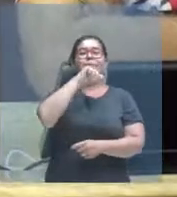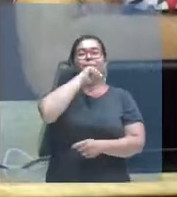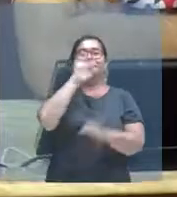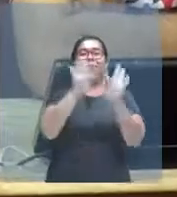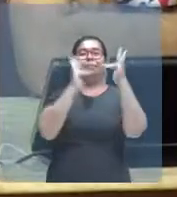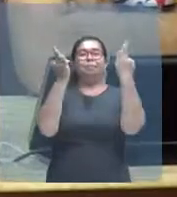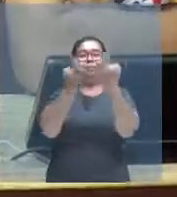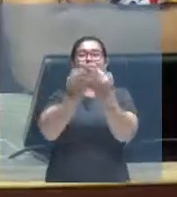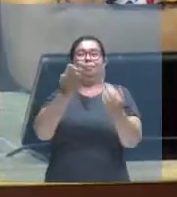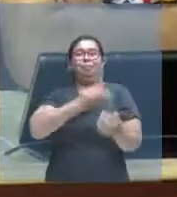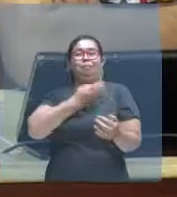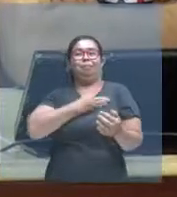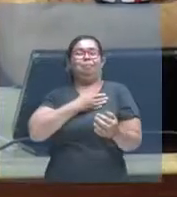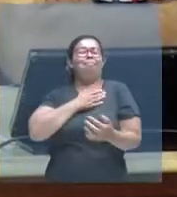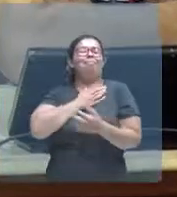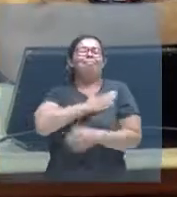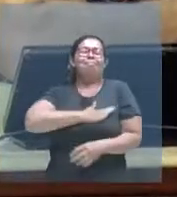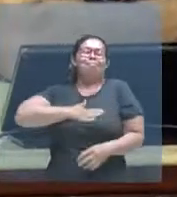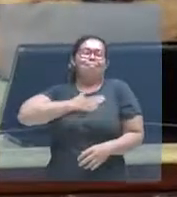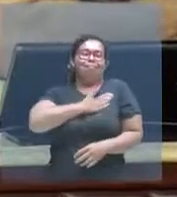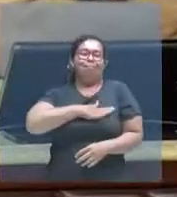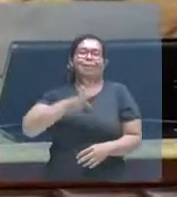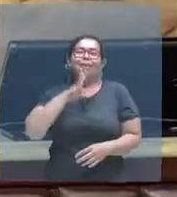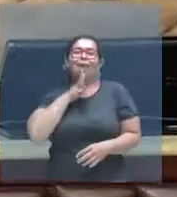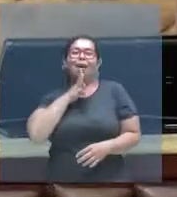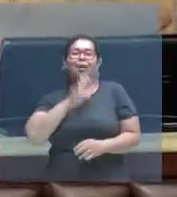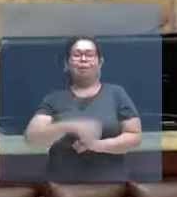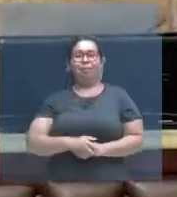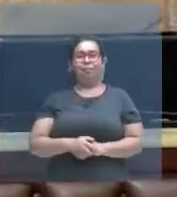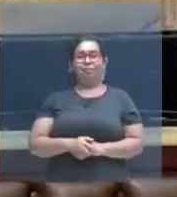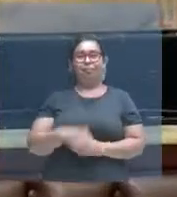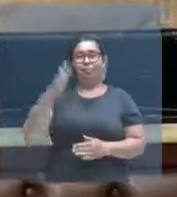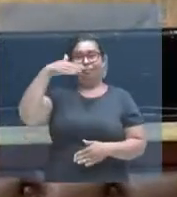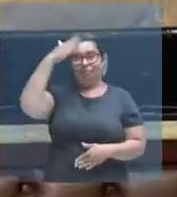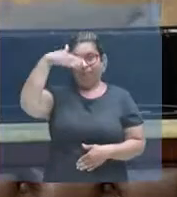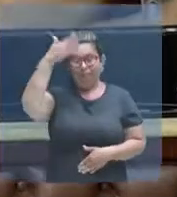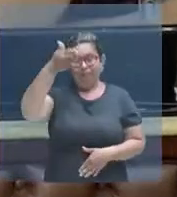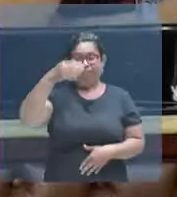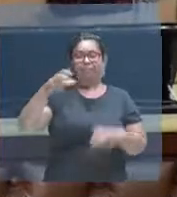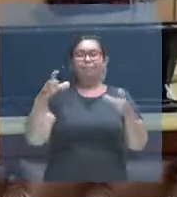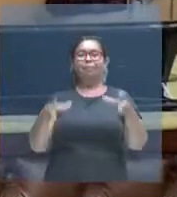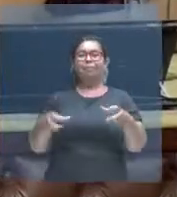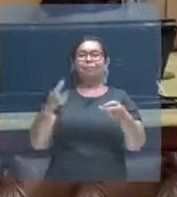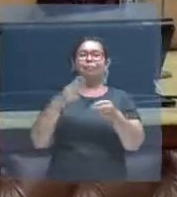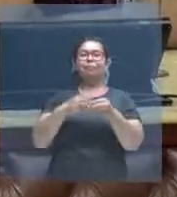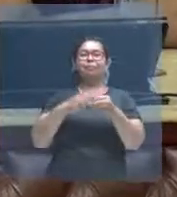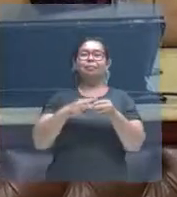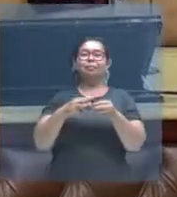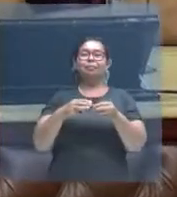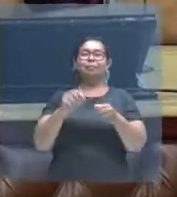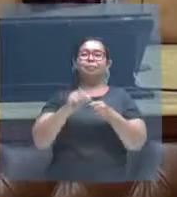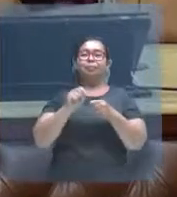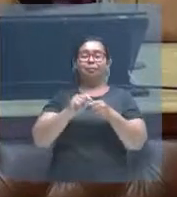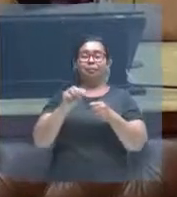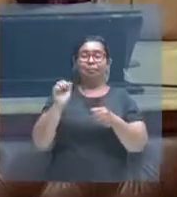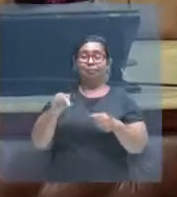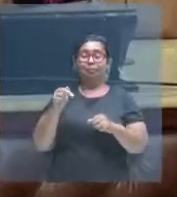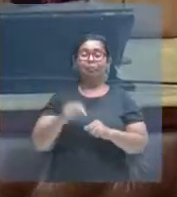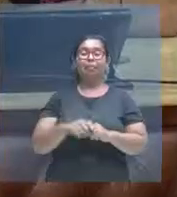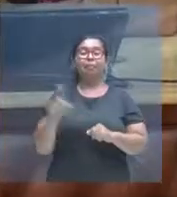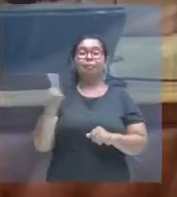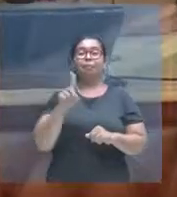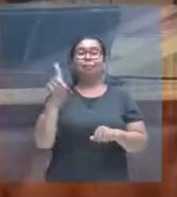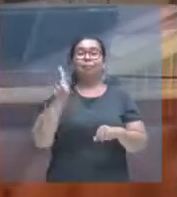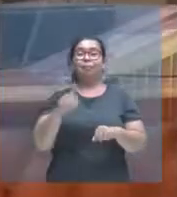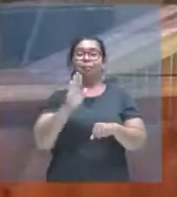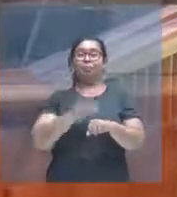um amigo tão querido e admirado. Esta homenagem que a Câmara Municipal de Assis hoje lhe presta não é mais